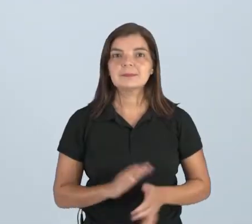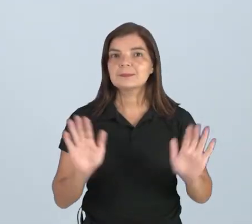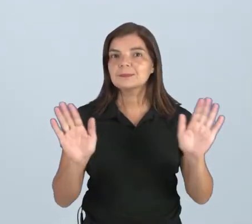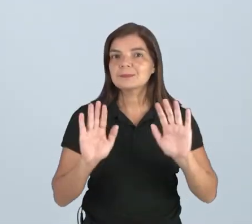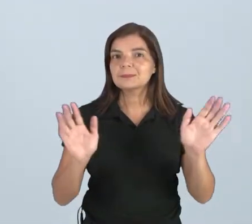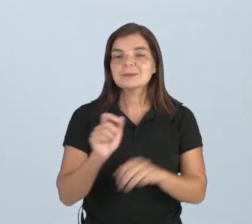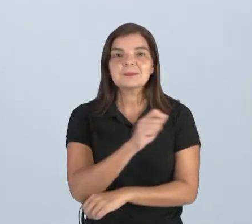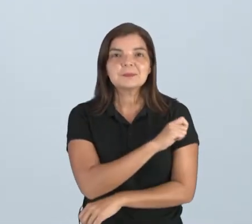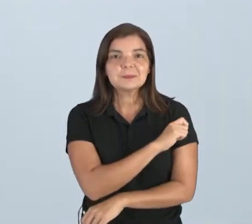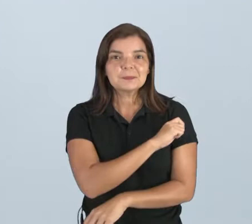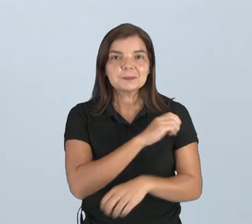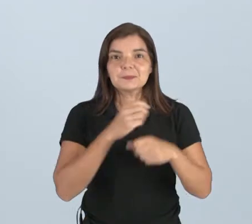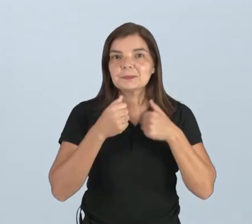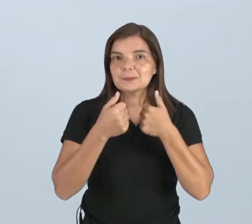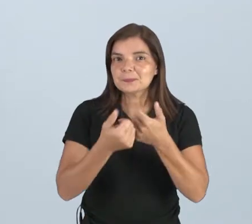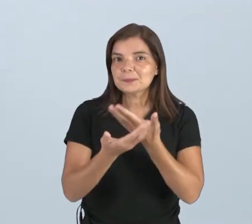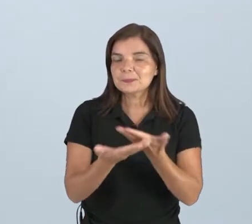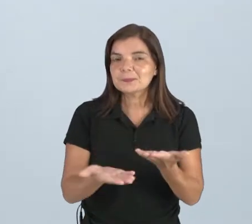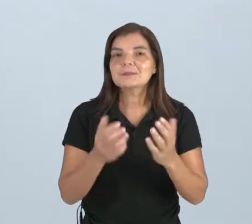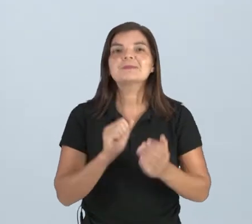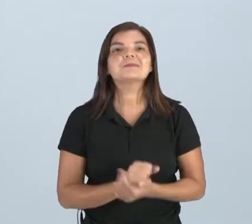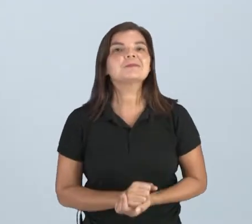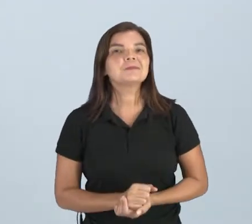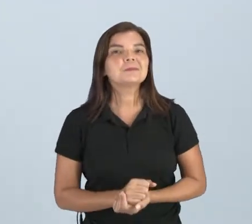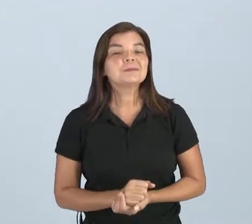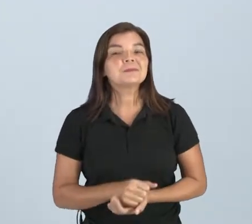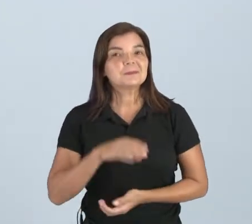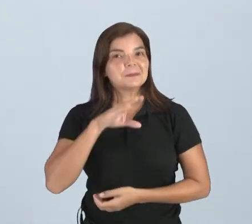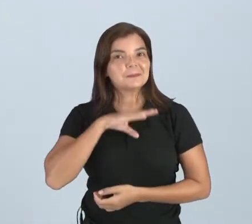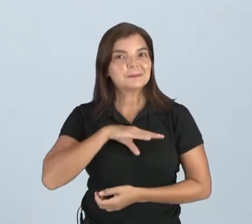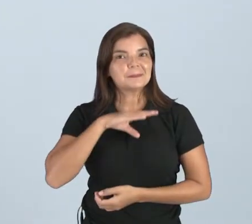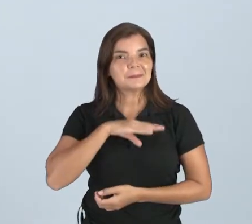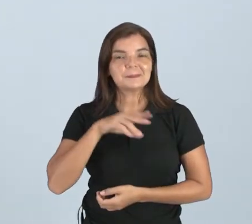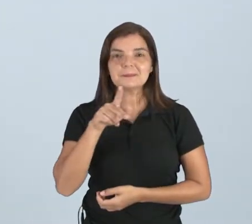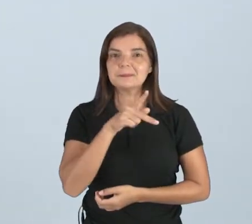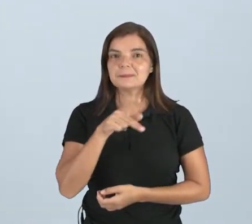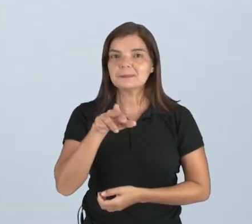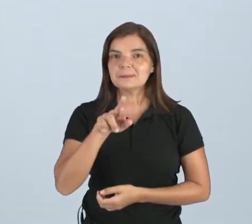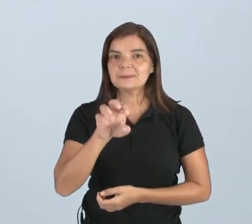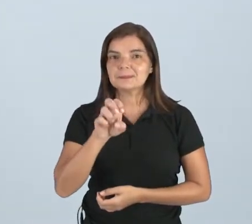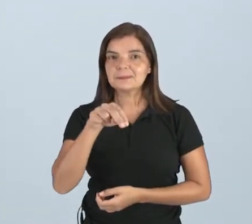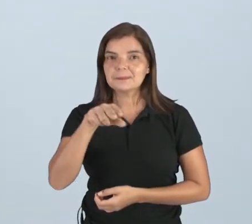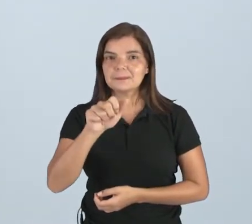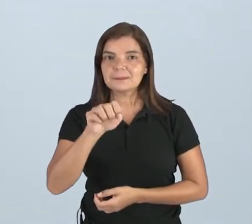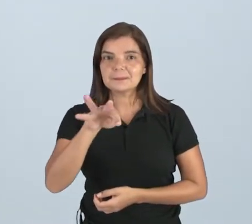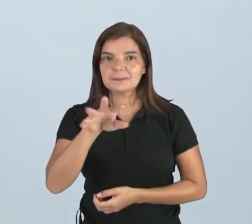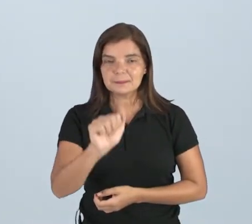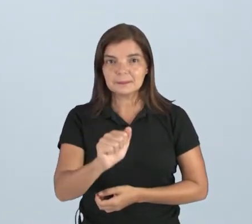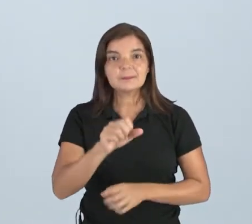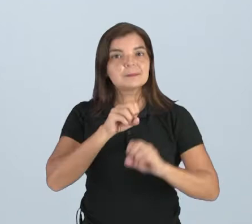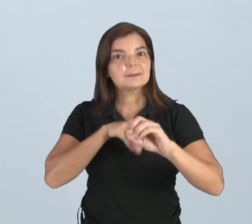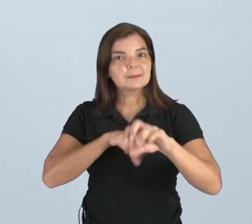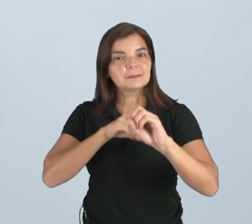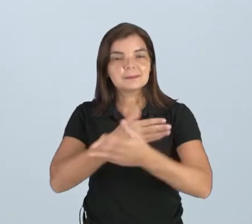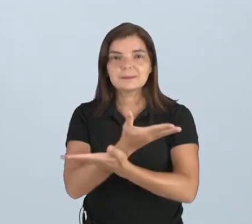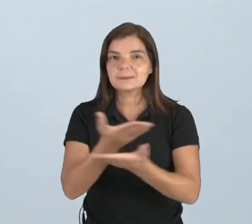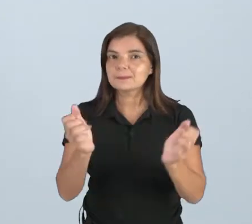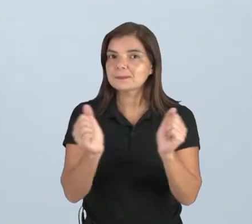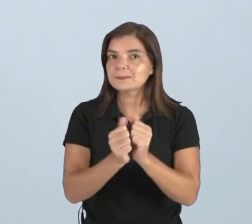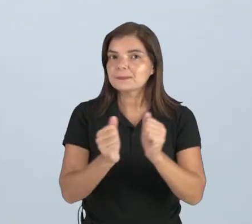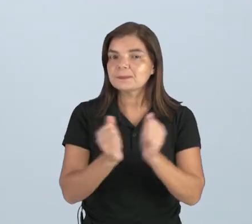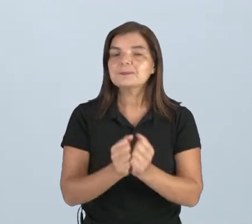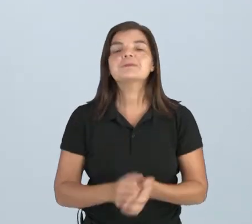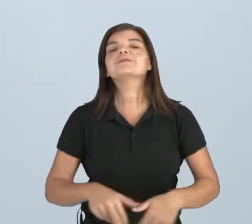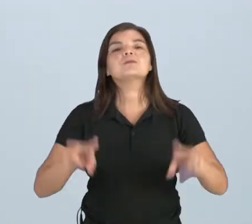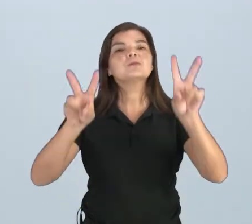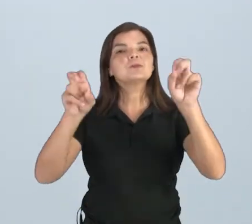Olá, alunos, tudo bem com vocês? Mais uma vez a língua portuguesa, eu, professora Renata, conduzirei essa aula com vocês. O